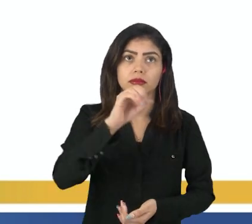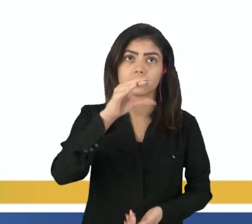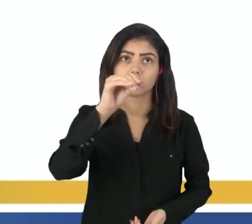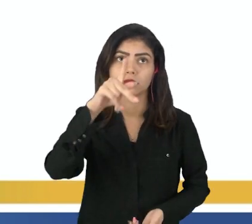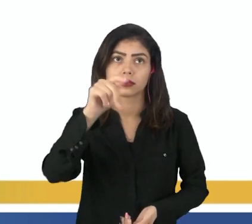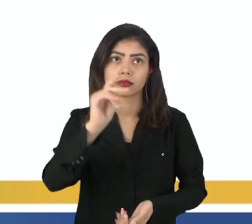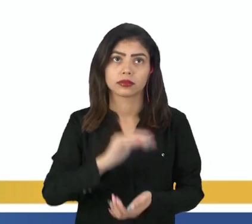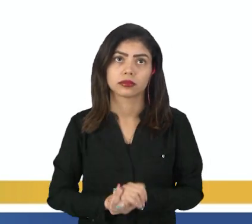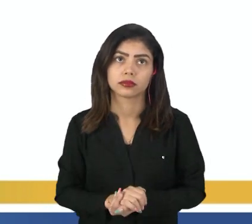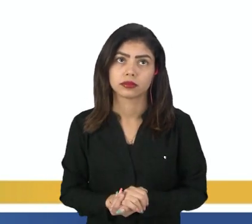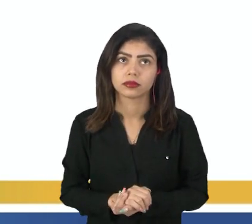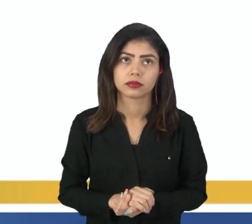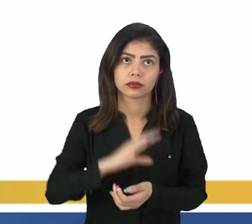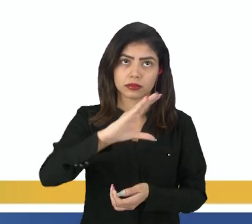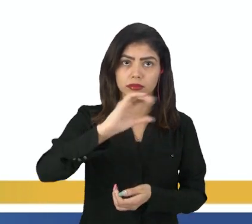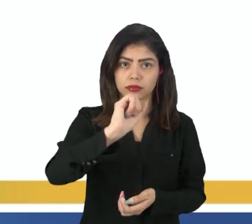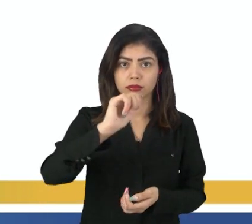socá,